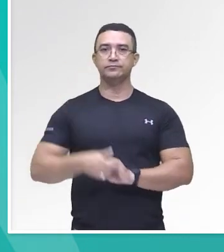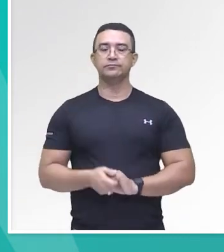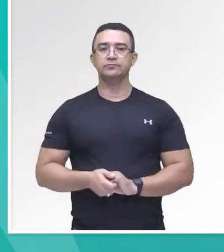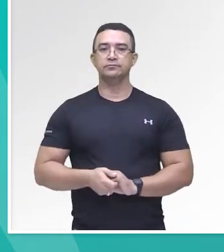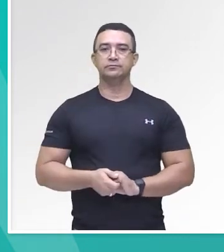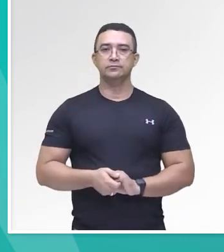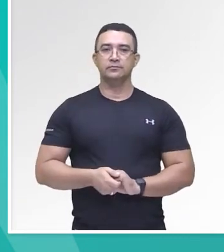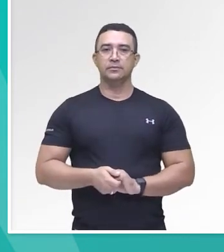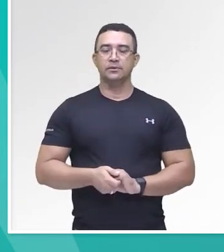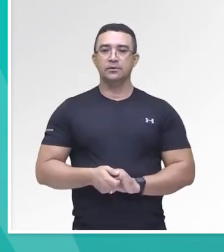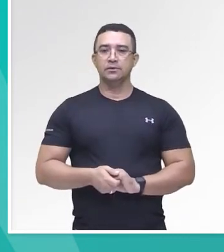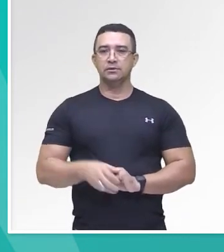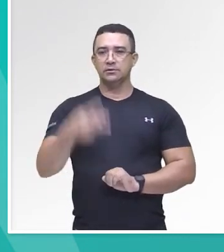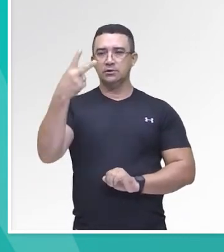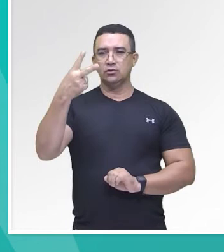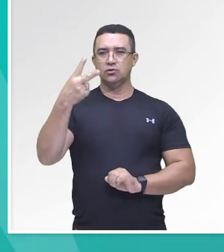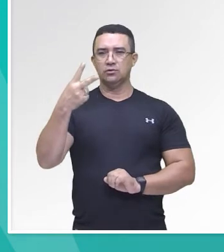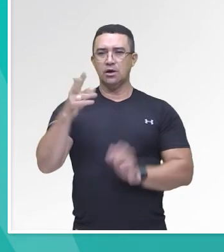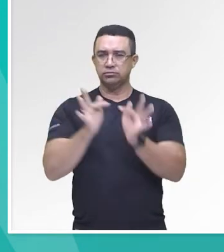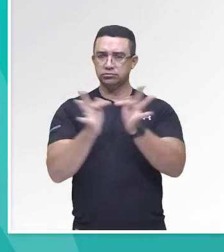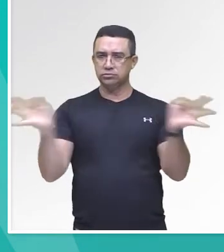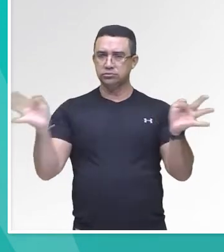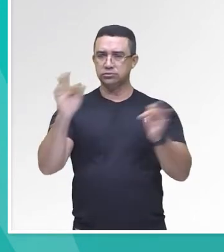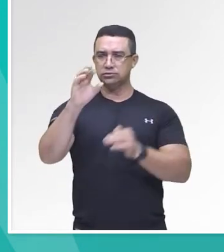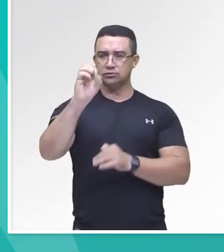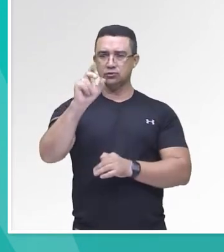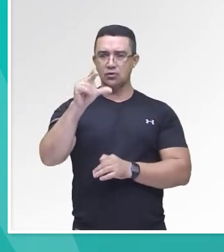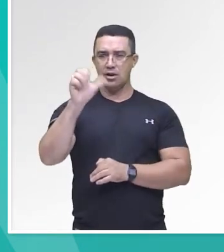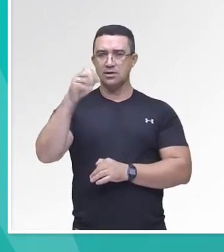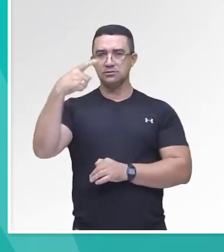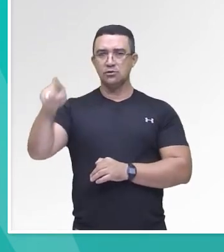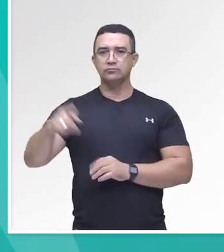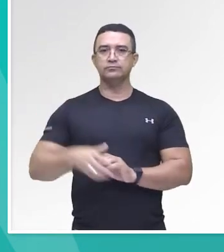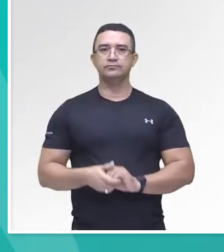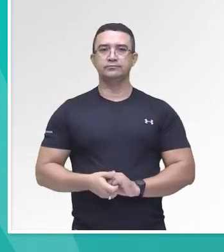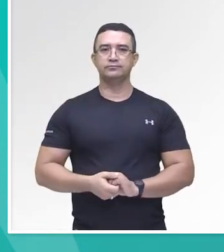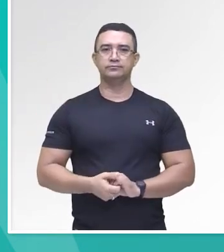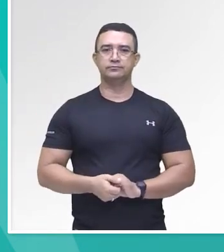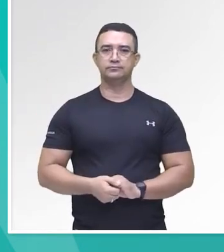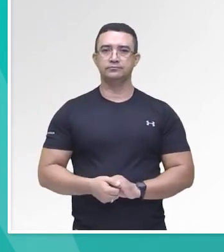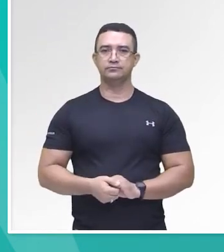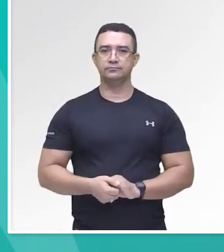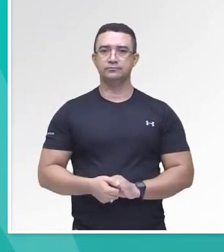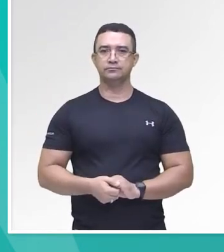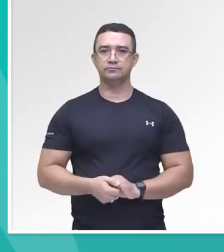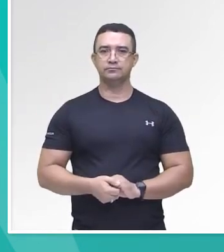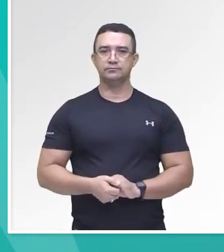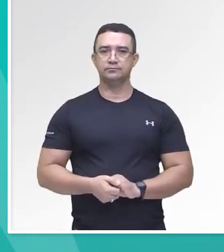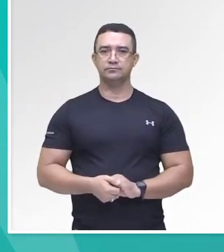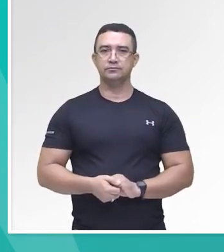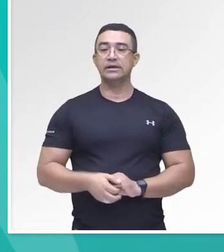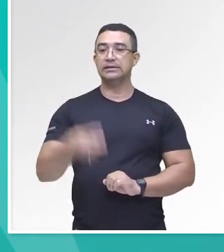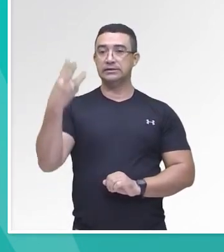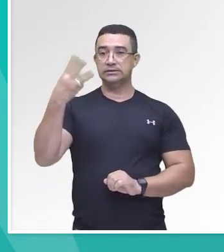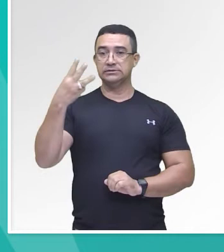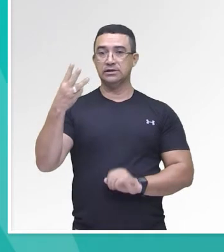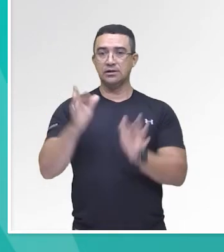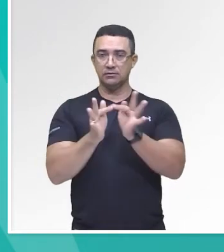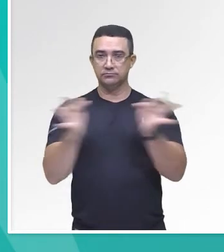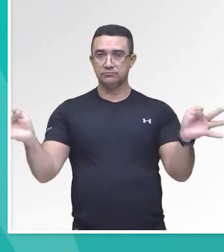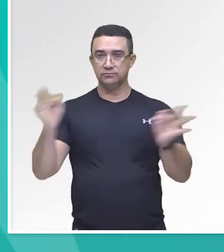oração, possibilitou a divulgação de propagandas nos meios de comunicação. Terceira